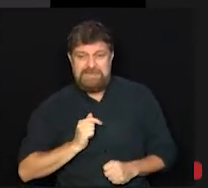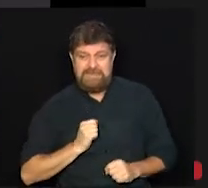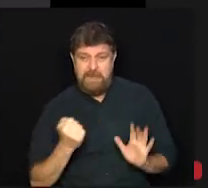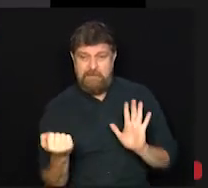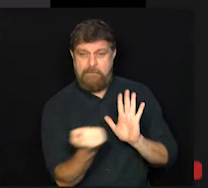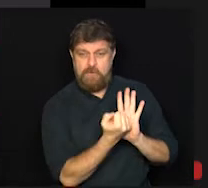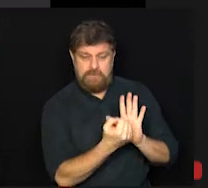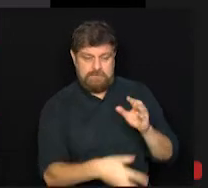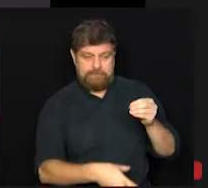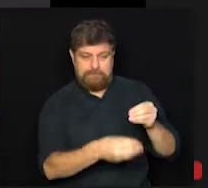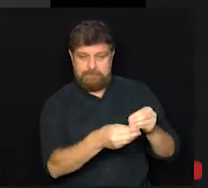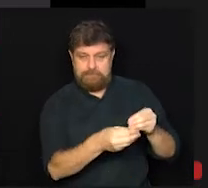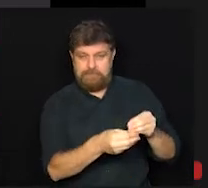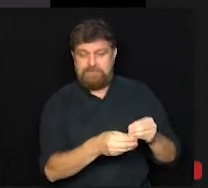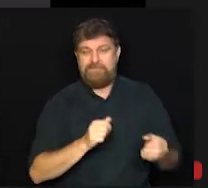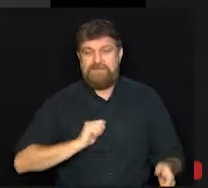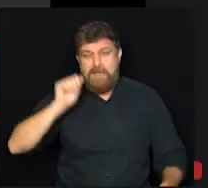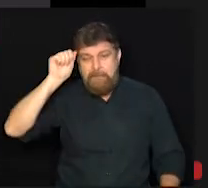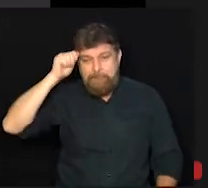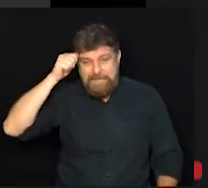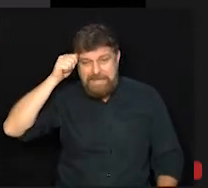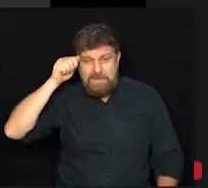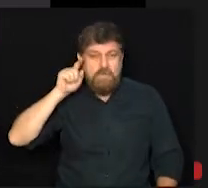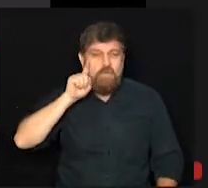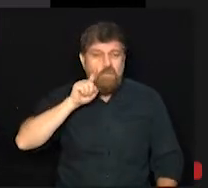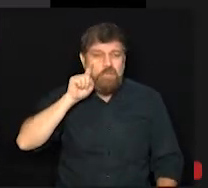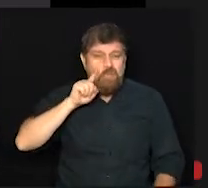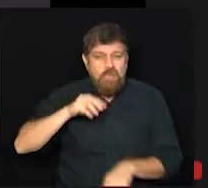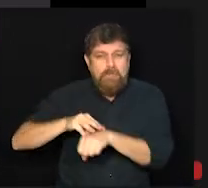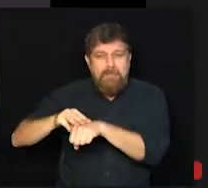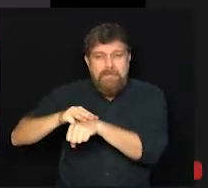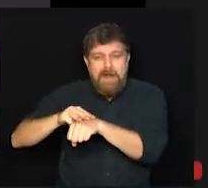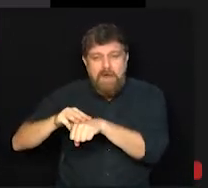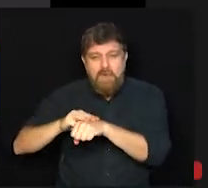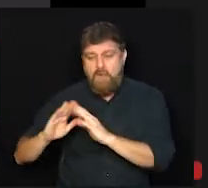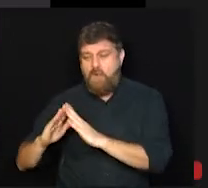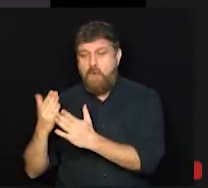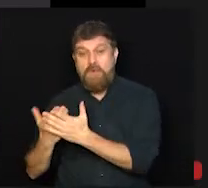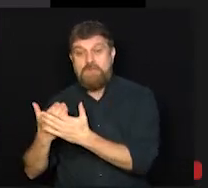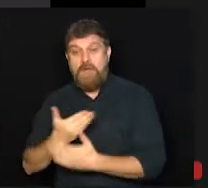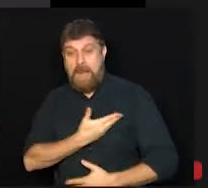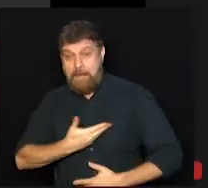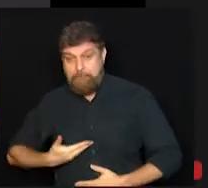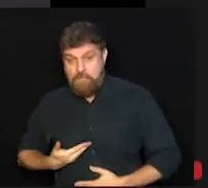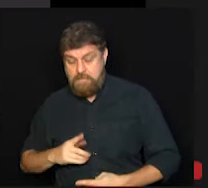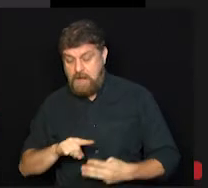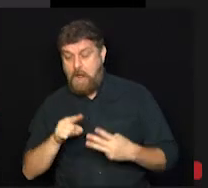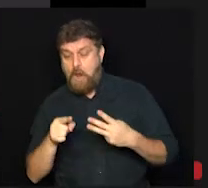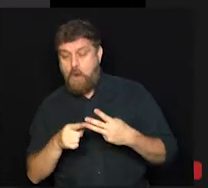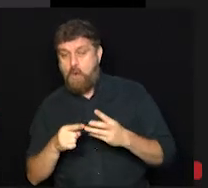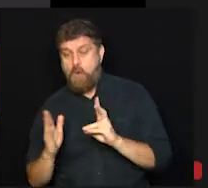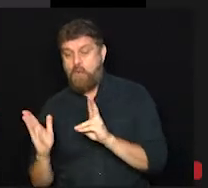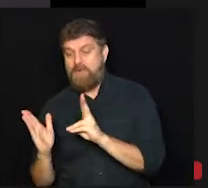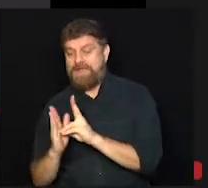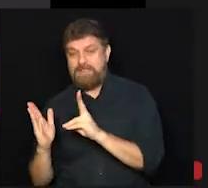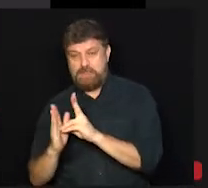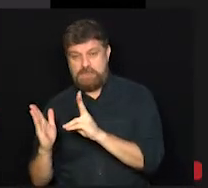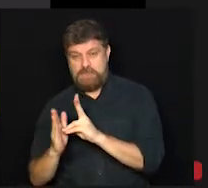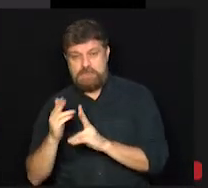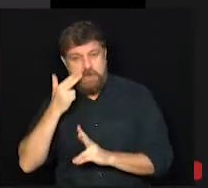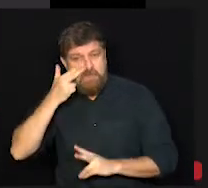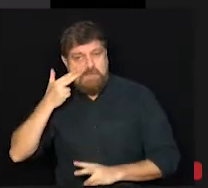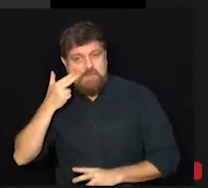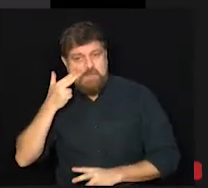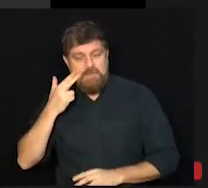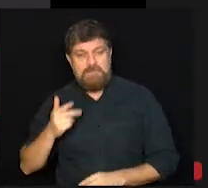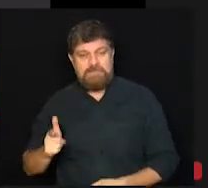extra quando ele é preto ou pardo e quando ele vem de escola pública ou quando ele é indígena. Esse PAS, então, existe desde